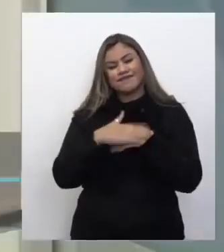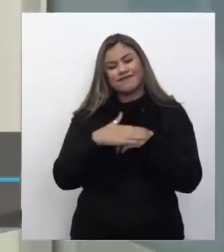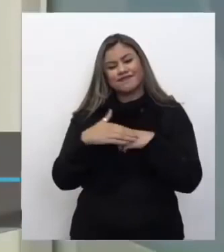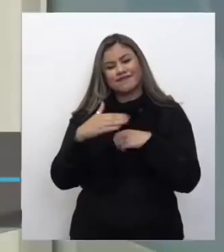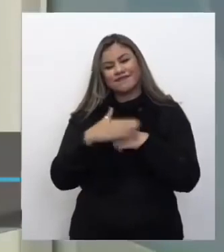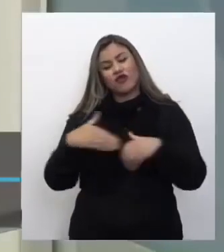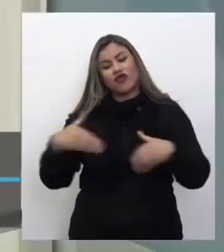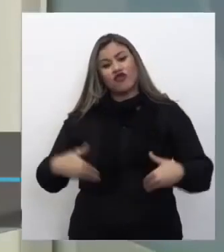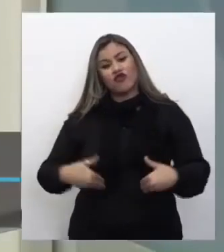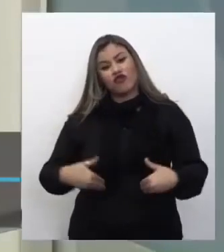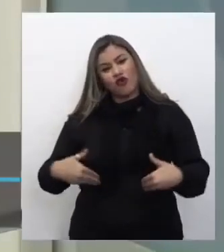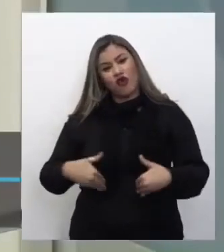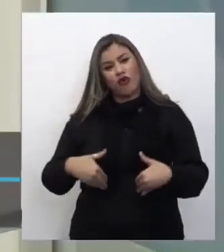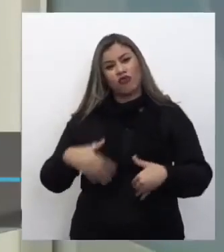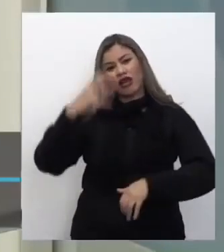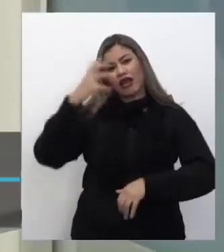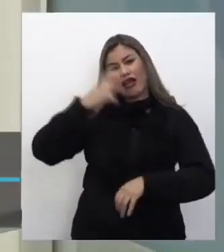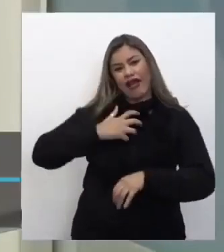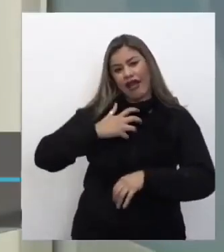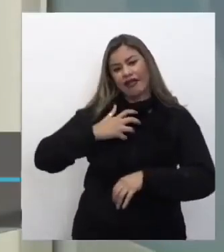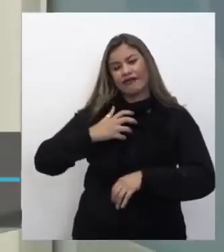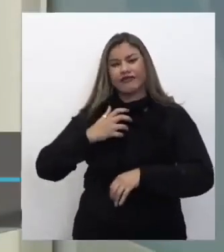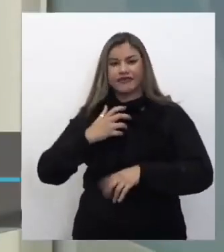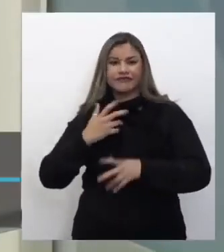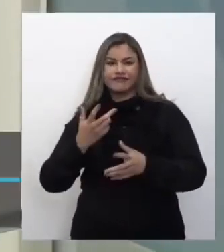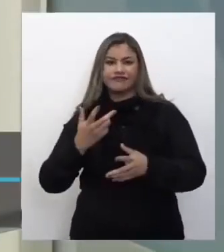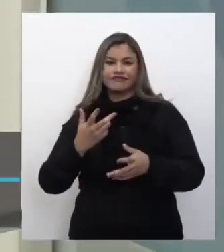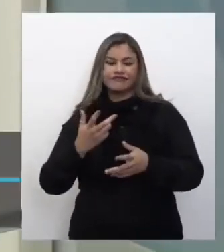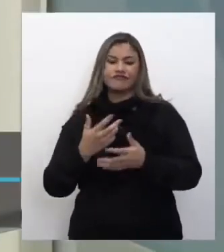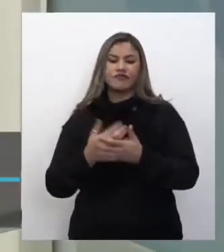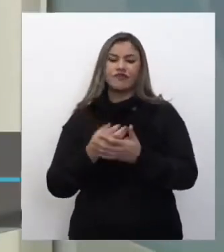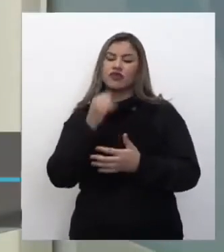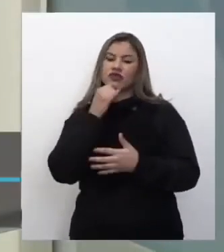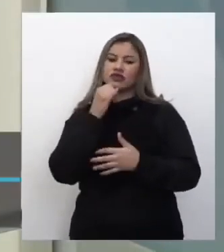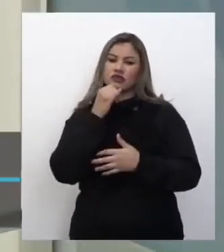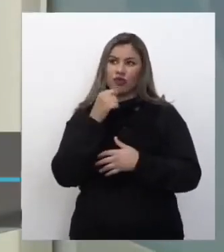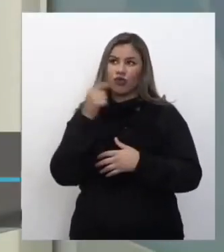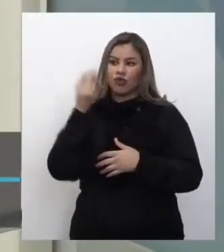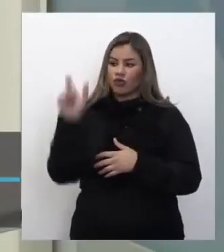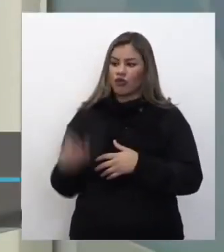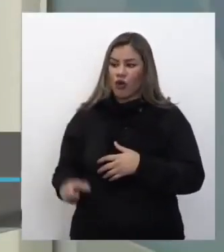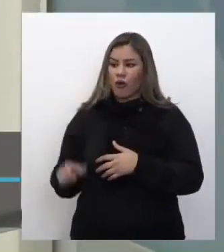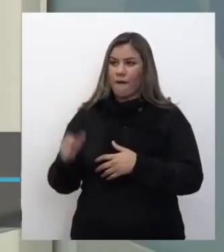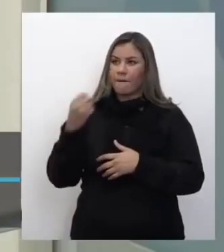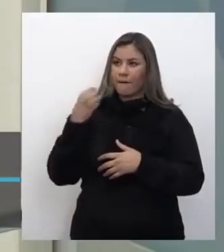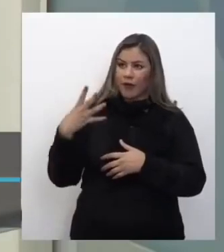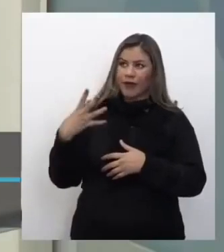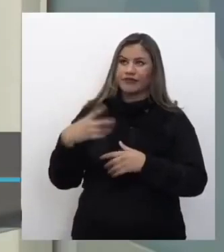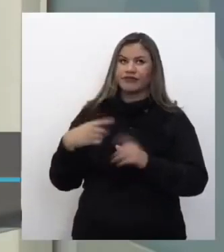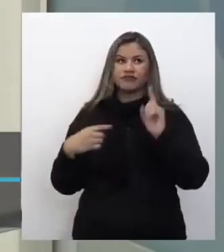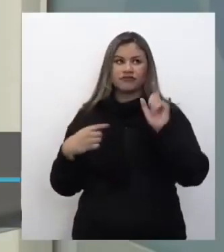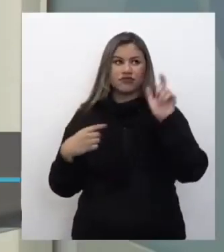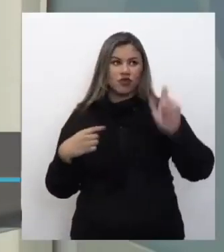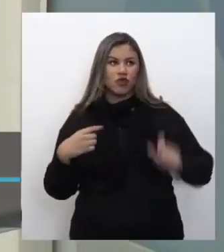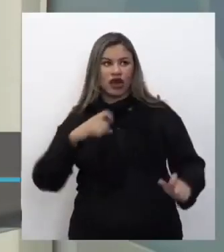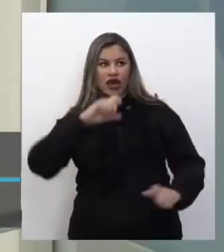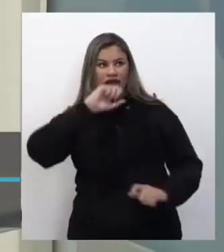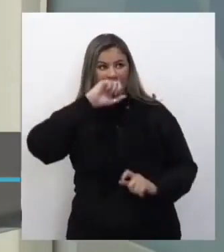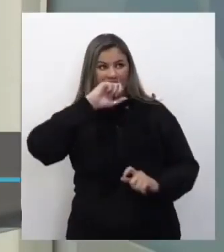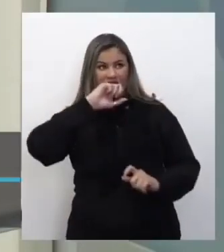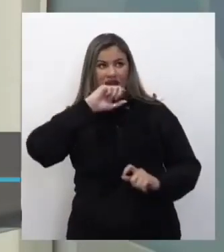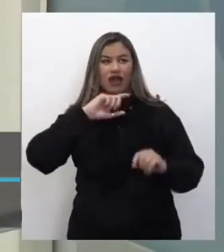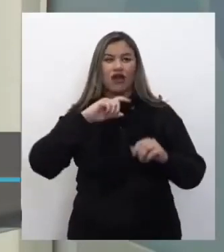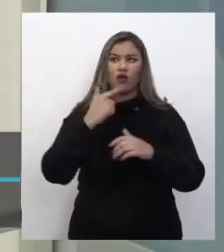de ser personagem, tem assim, tipo, a bondade é representada por um ator, o outro é a inveja. E a ideia